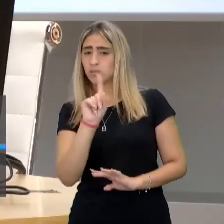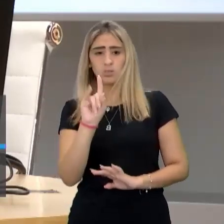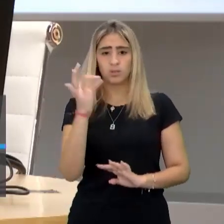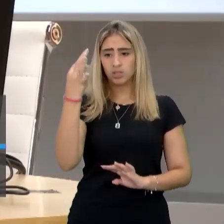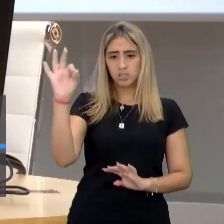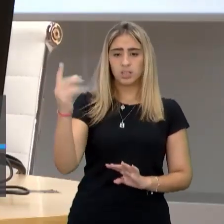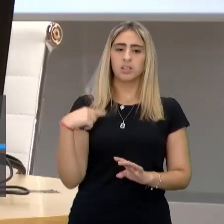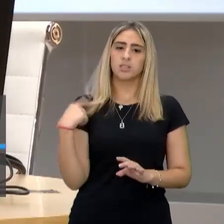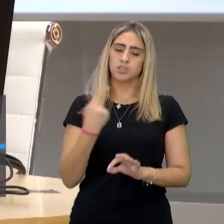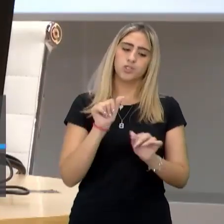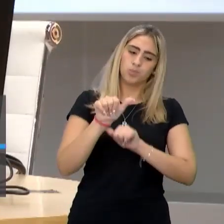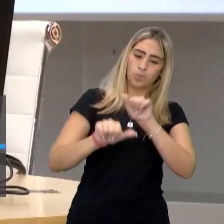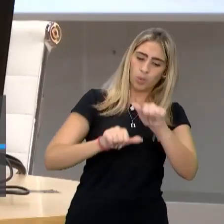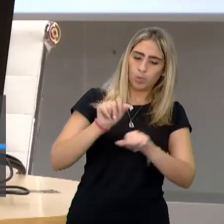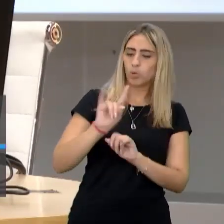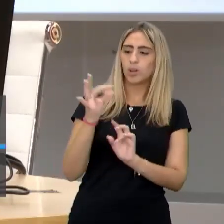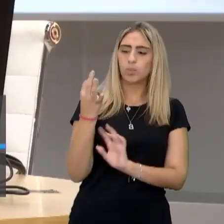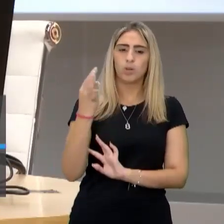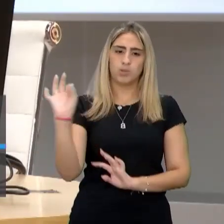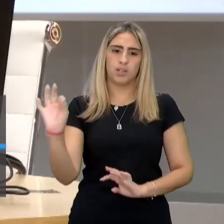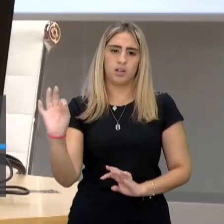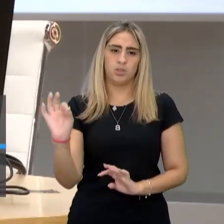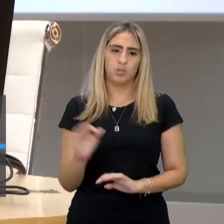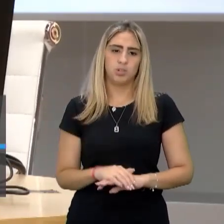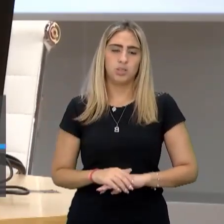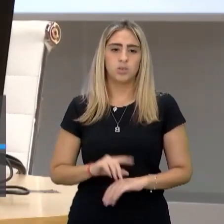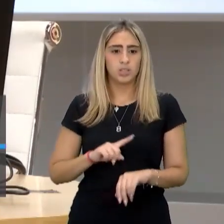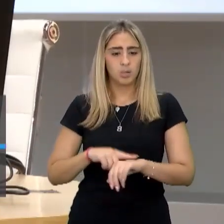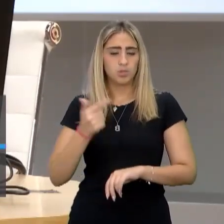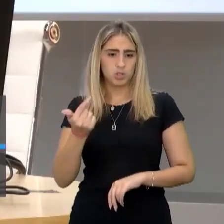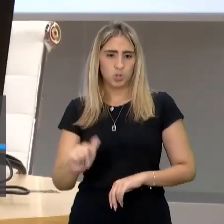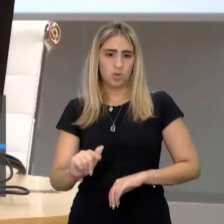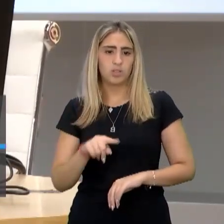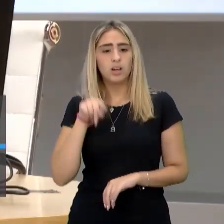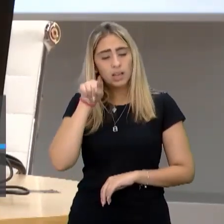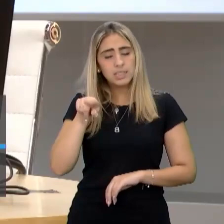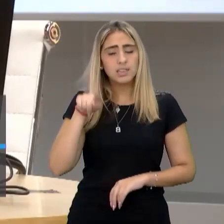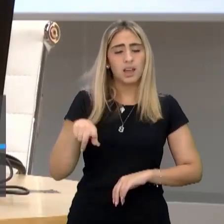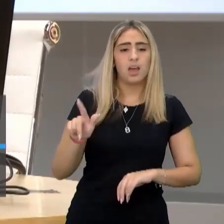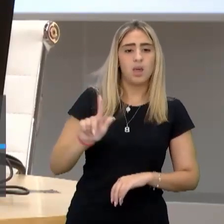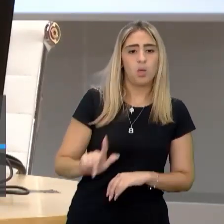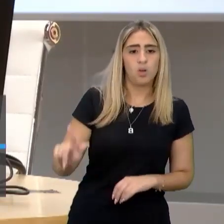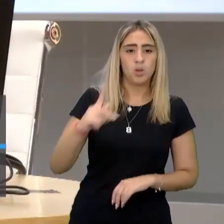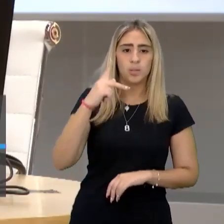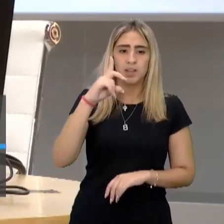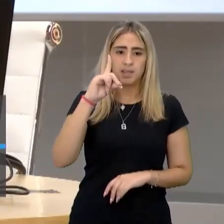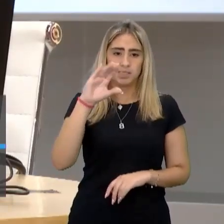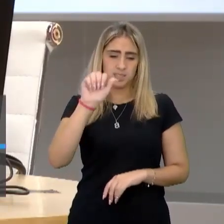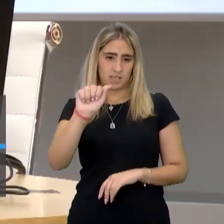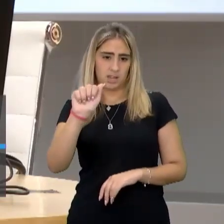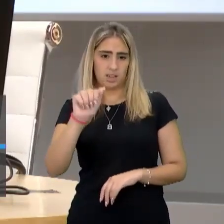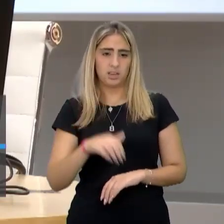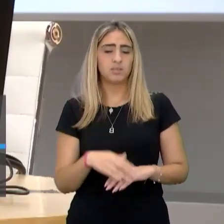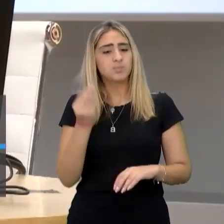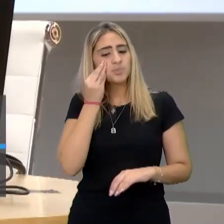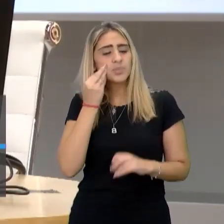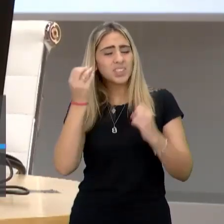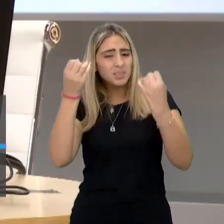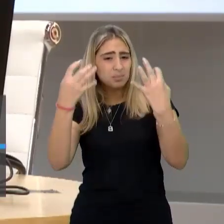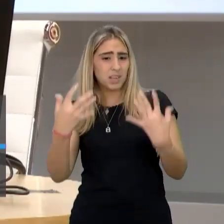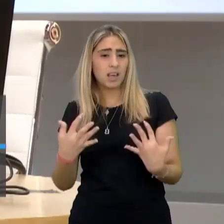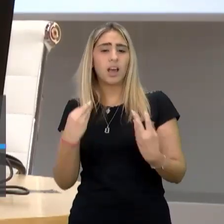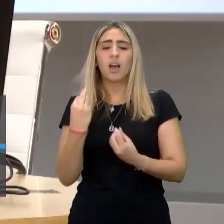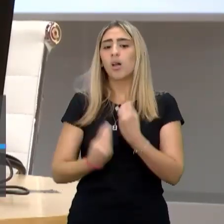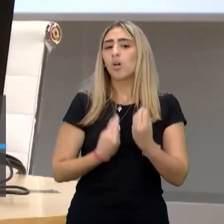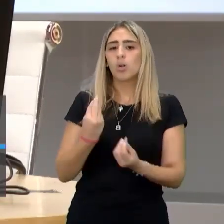certo, a gente modifica o que tem que ser modificado e tenta novamente, certo? Essa é a lógica do PDCA e eu tentei explicar aí como é que essa